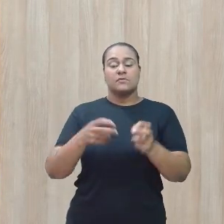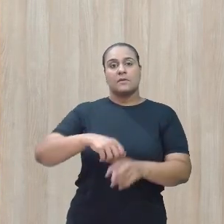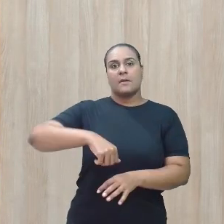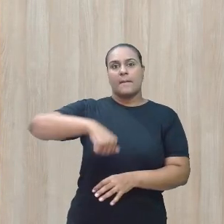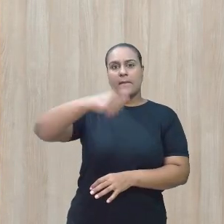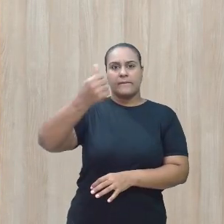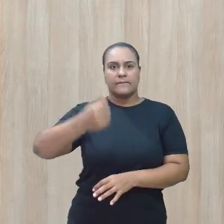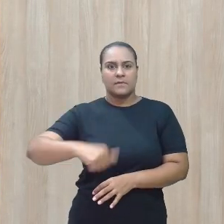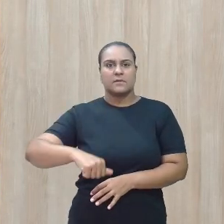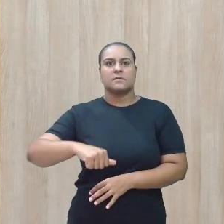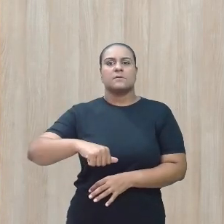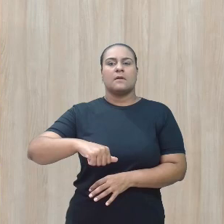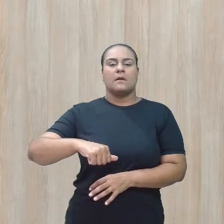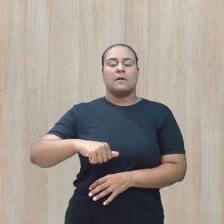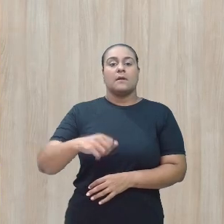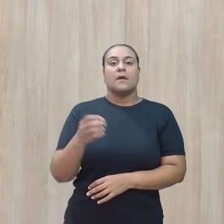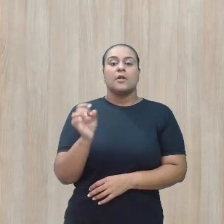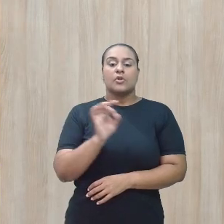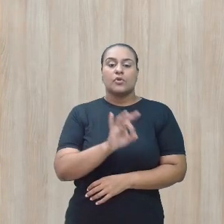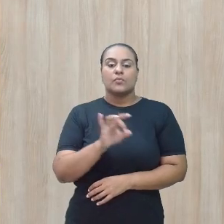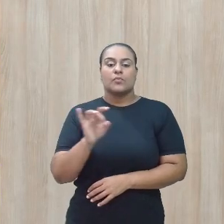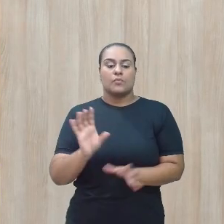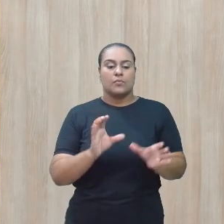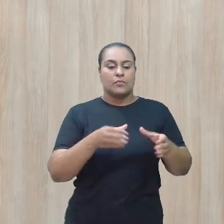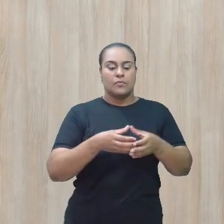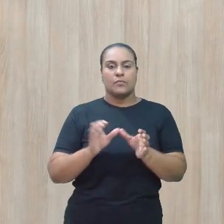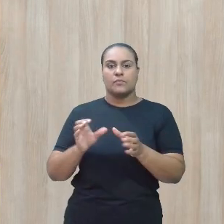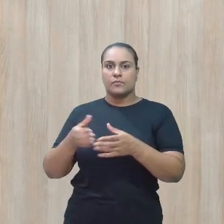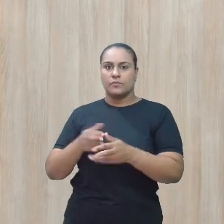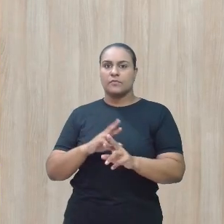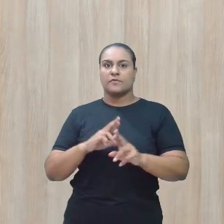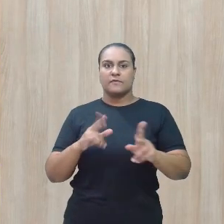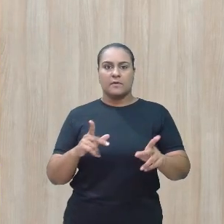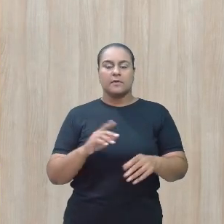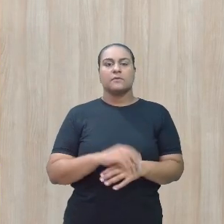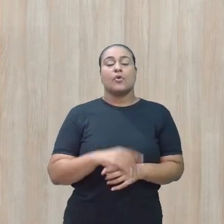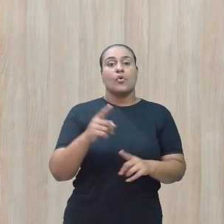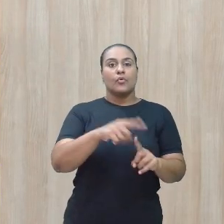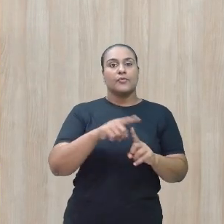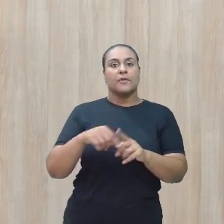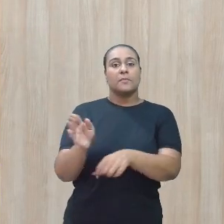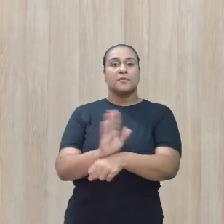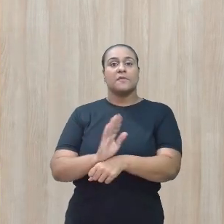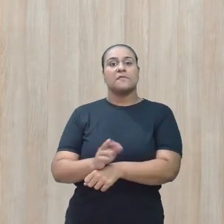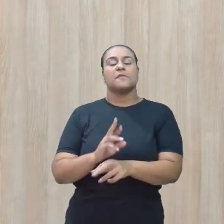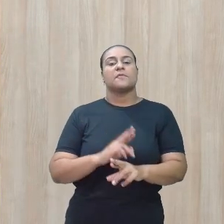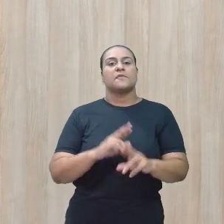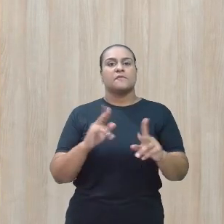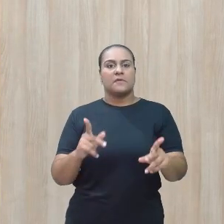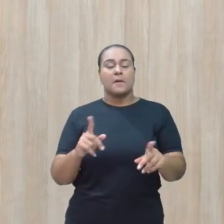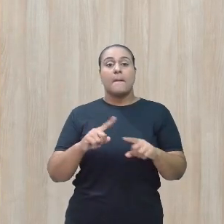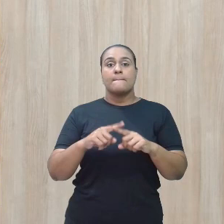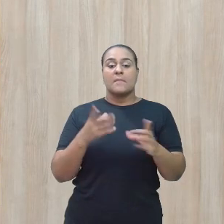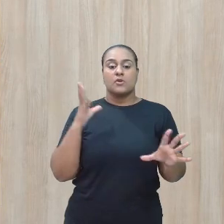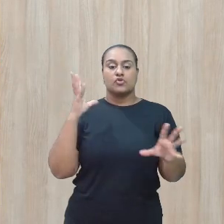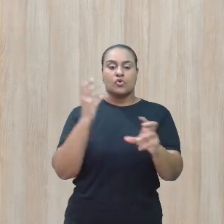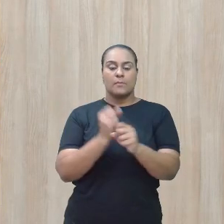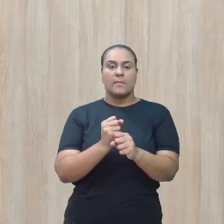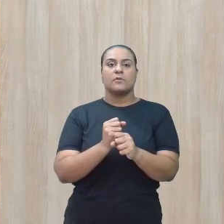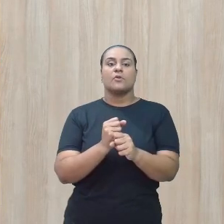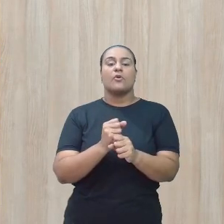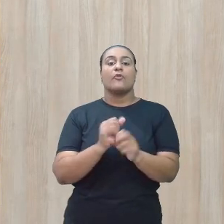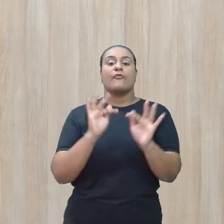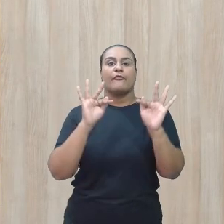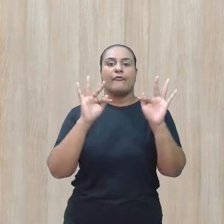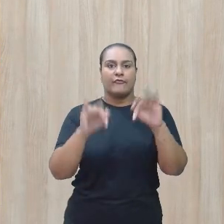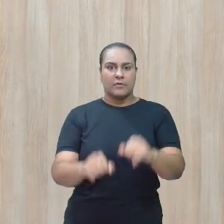turmas diferentes, gêneros diferentes, mas o somatório final tem que dar exatamente o mesmo. É